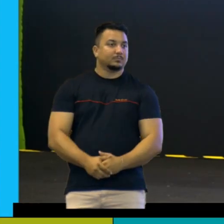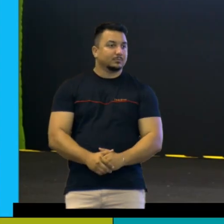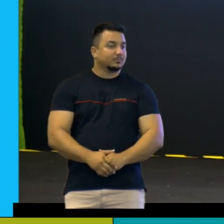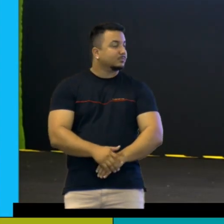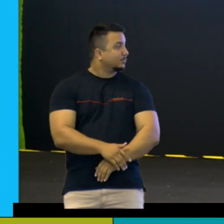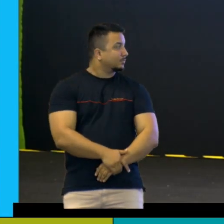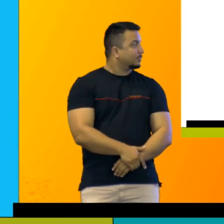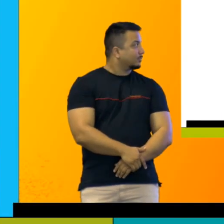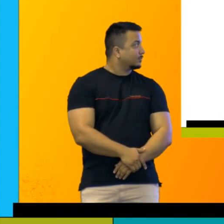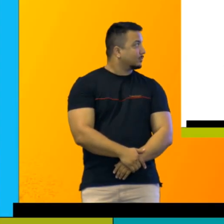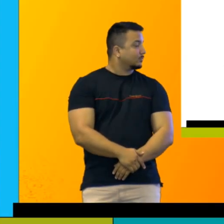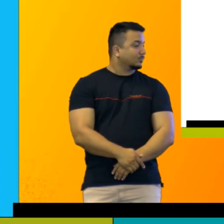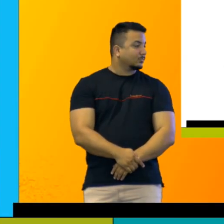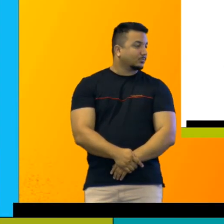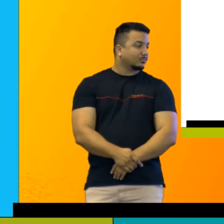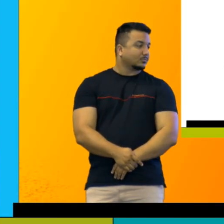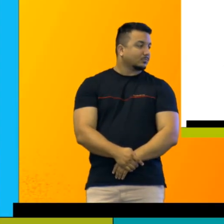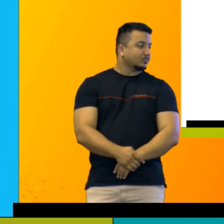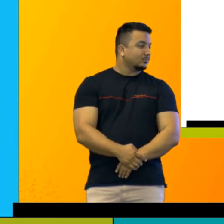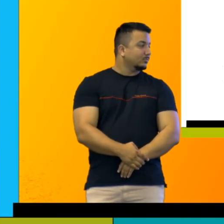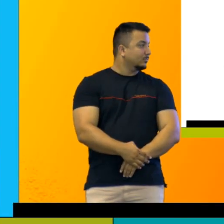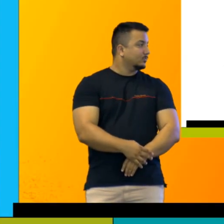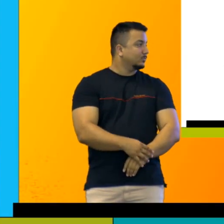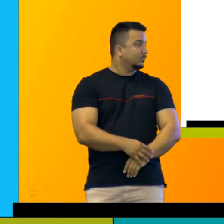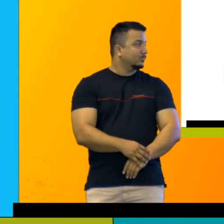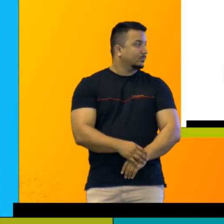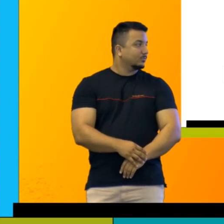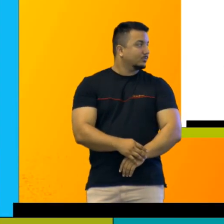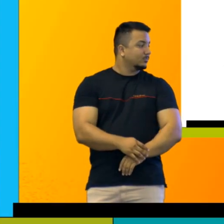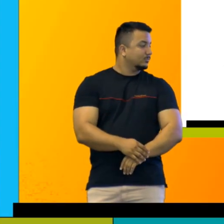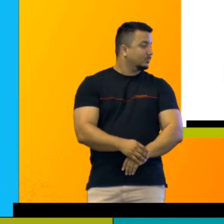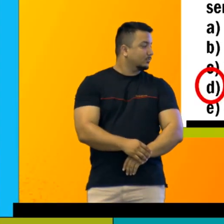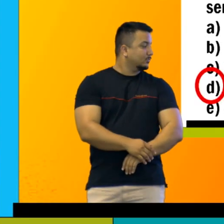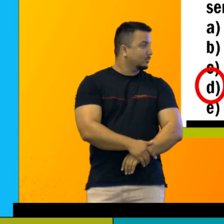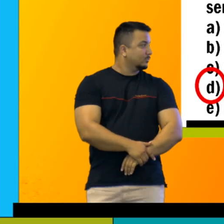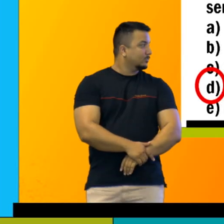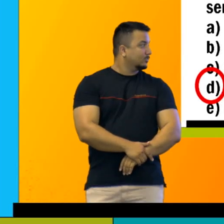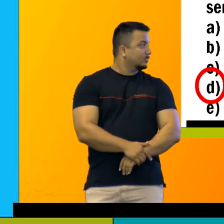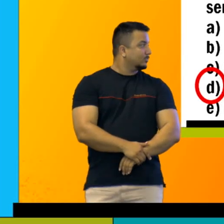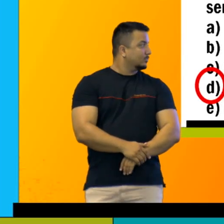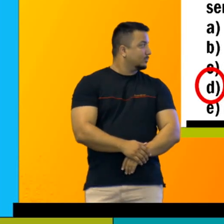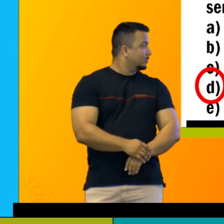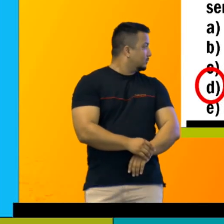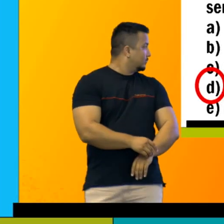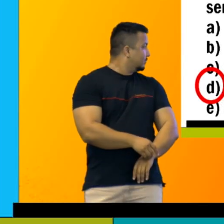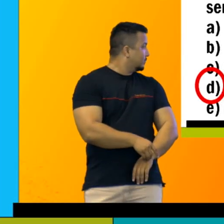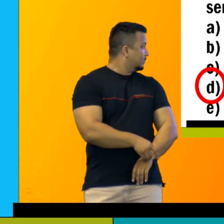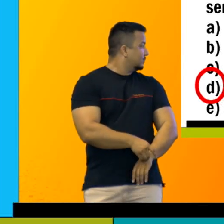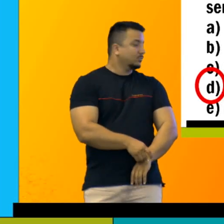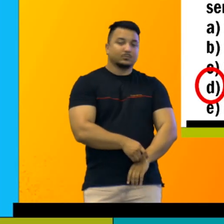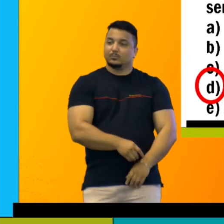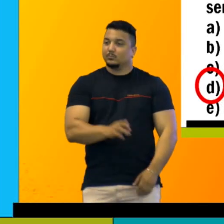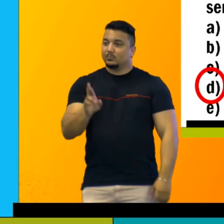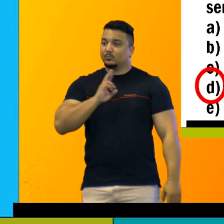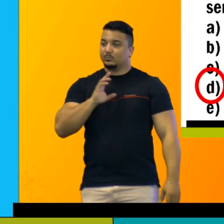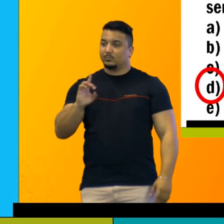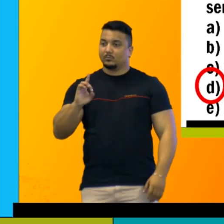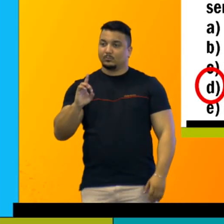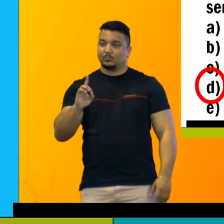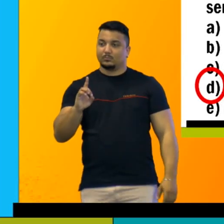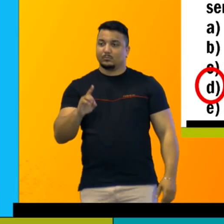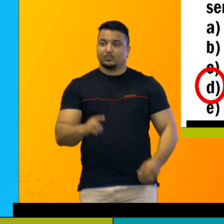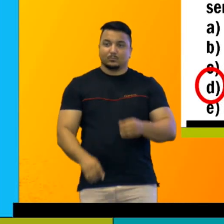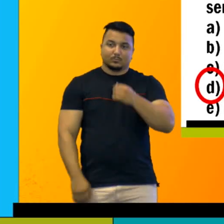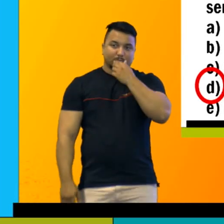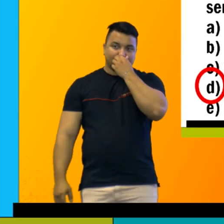vamos lá. Segunda questão. Tem um lá, ó. Sim, eu vou marcar aqui, então essa aqui, né, ó, letra D.